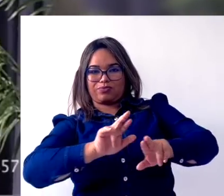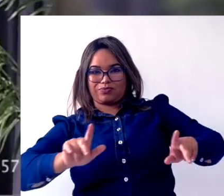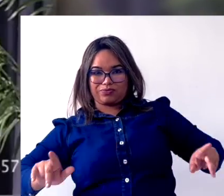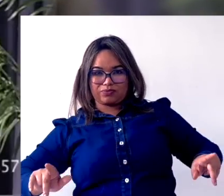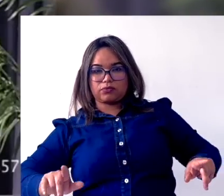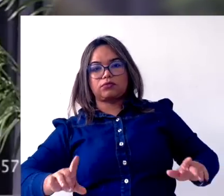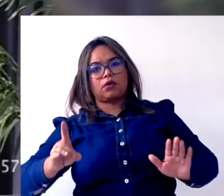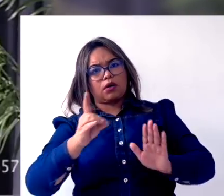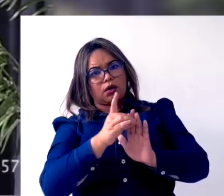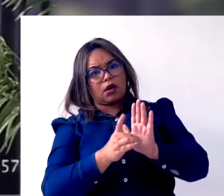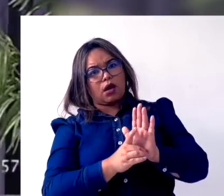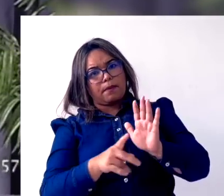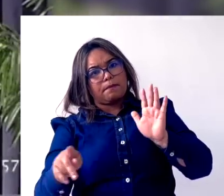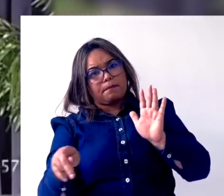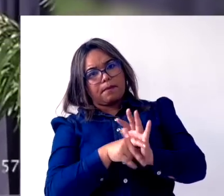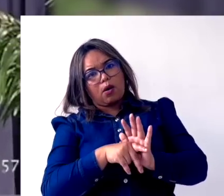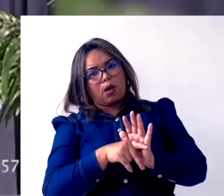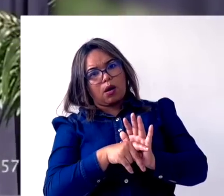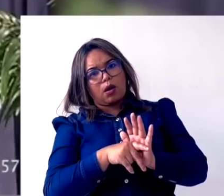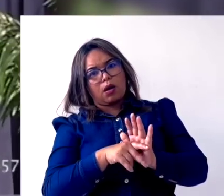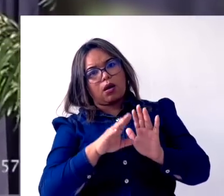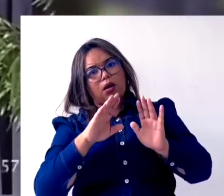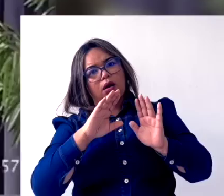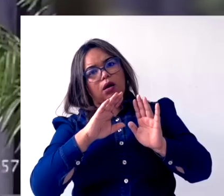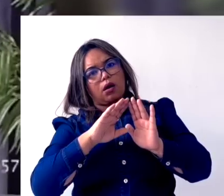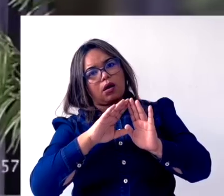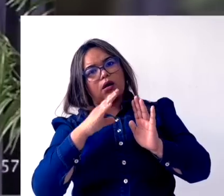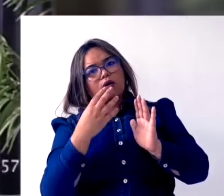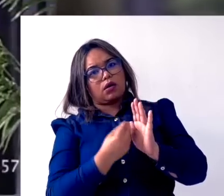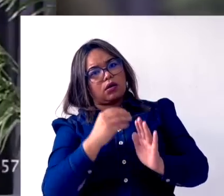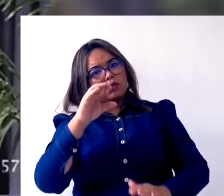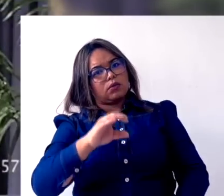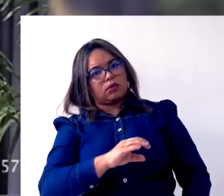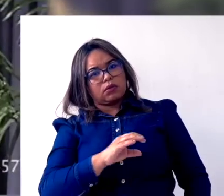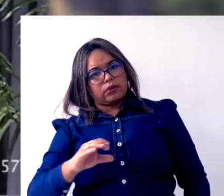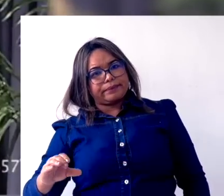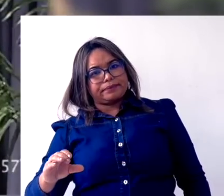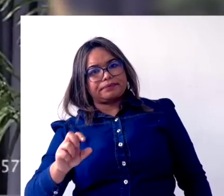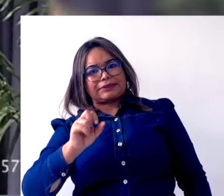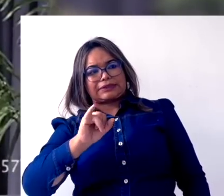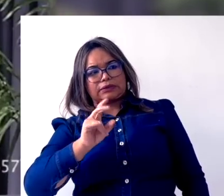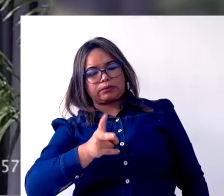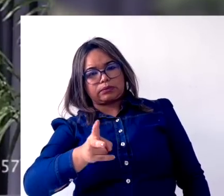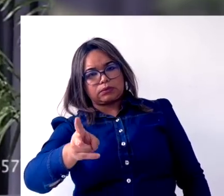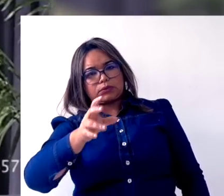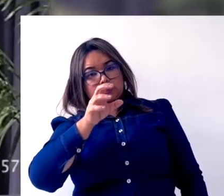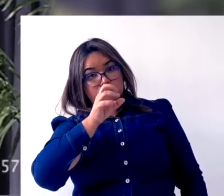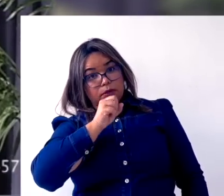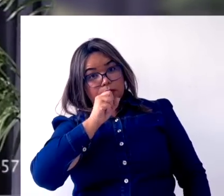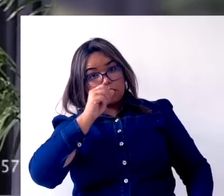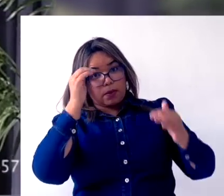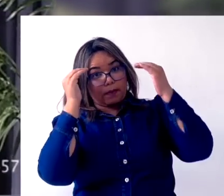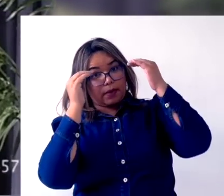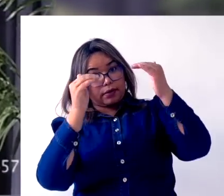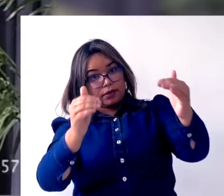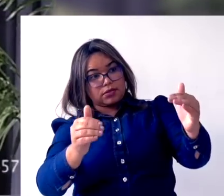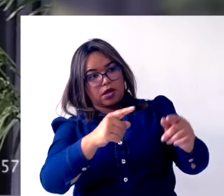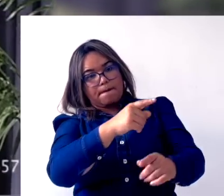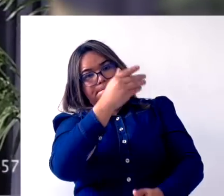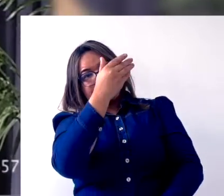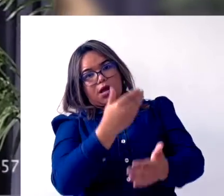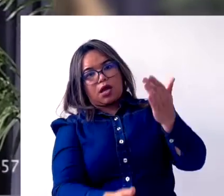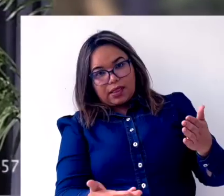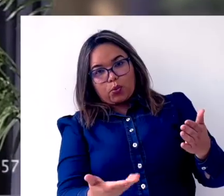romano. Você não pode comprar ou vender se você continuar a guardar o sábado, e nós vamos tirar tudo o que você tem de você. Mas será